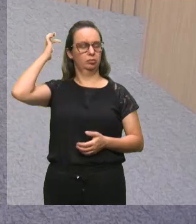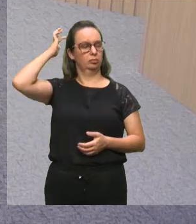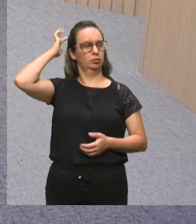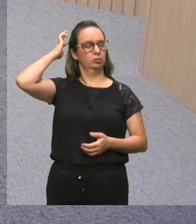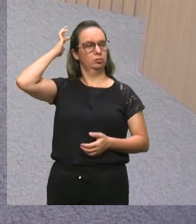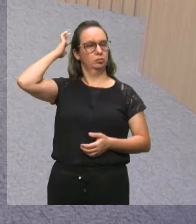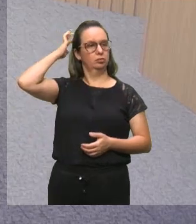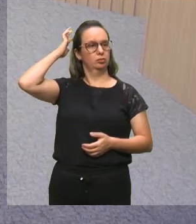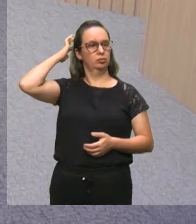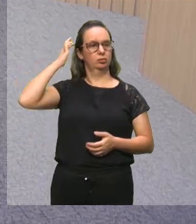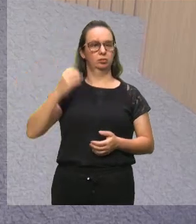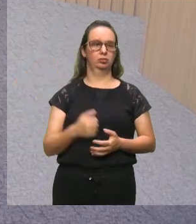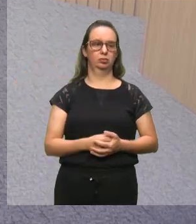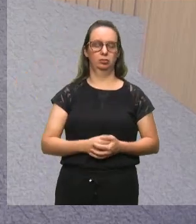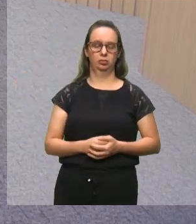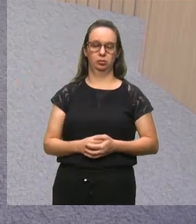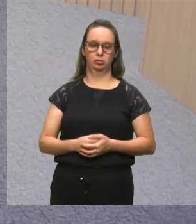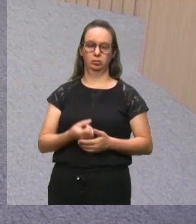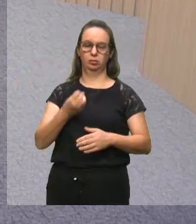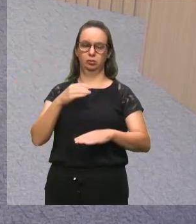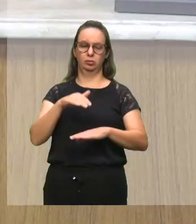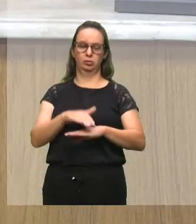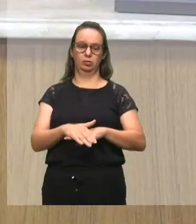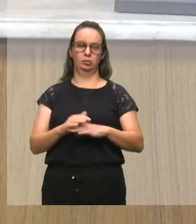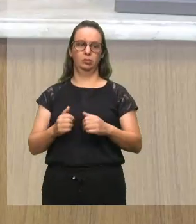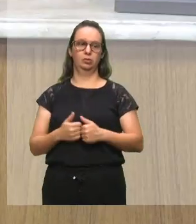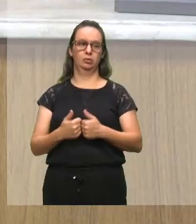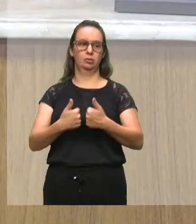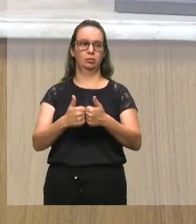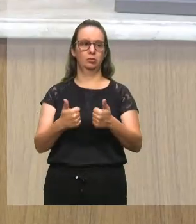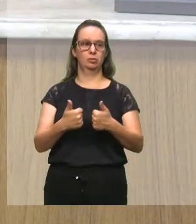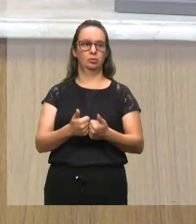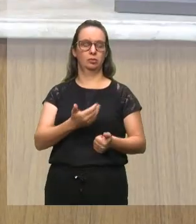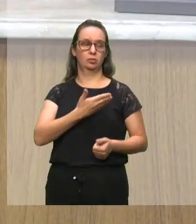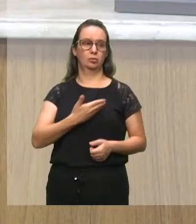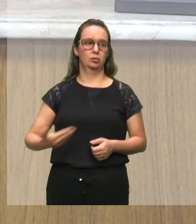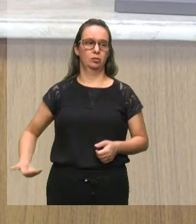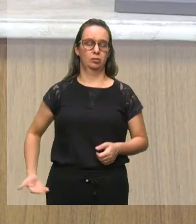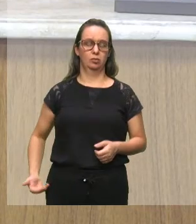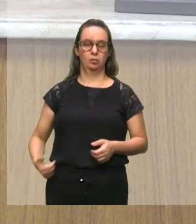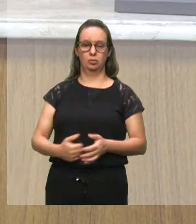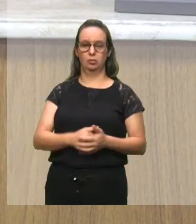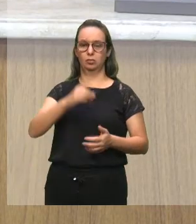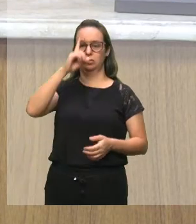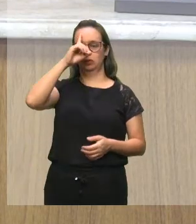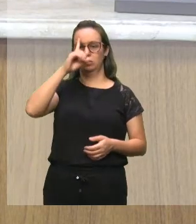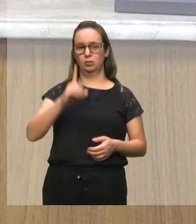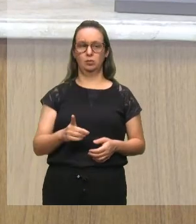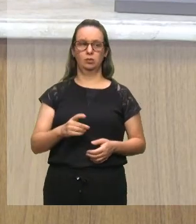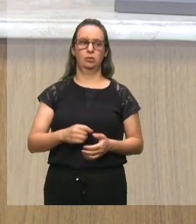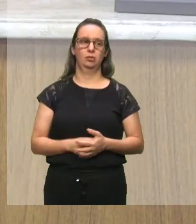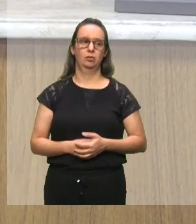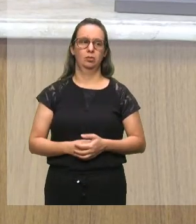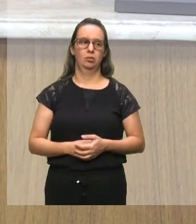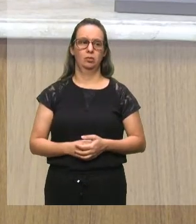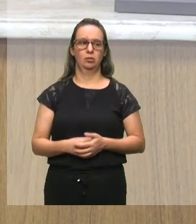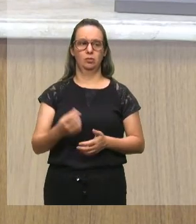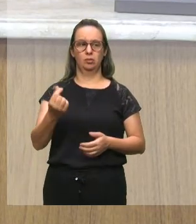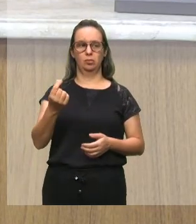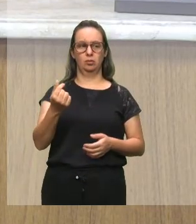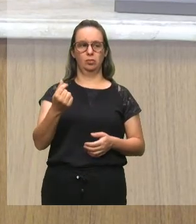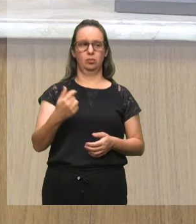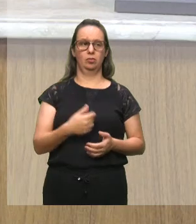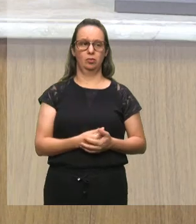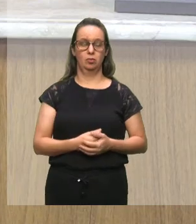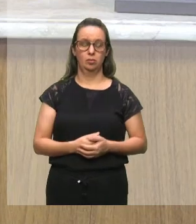Boa noite, pastor Edinho. Sobre o transporte público, foi destinado uma dotação específica para